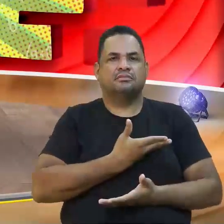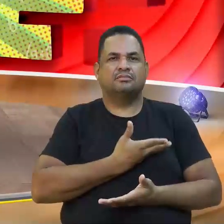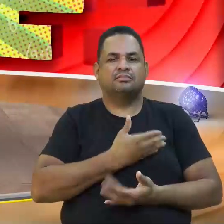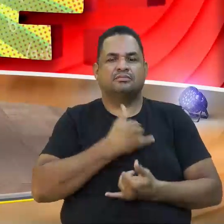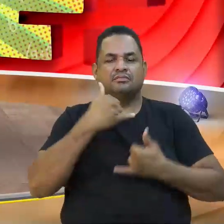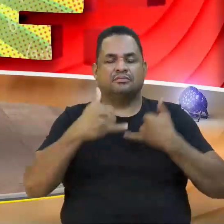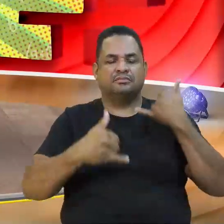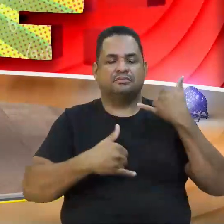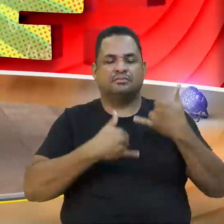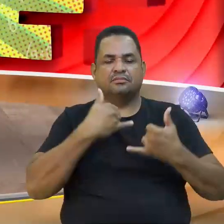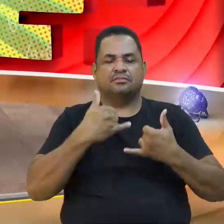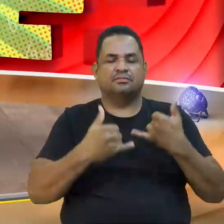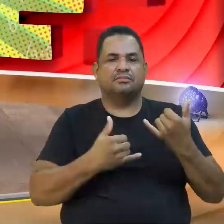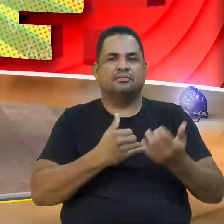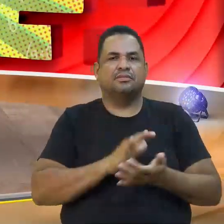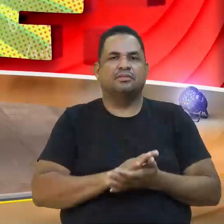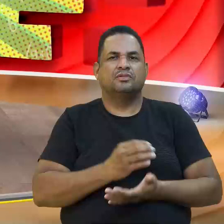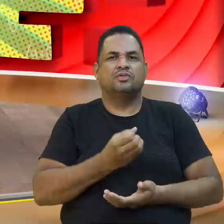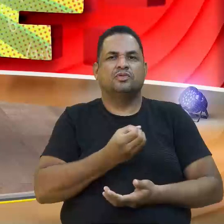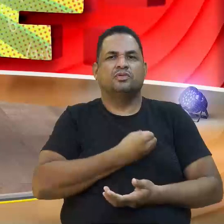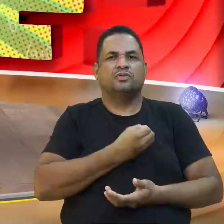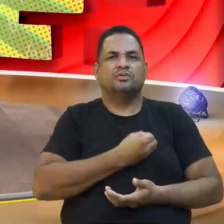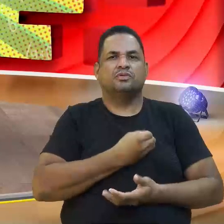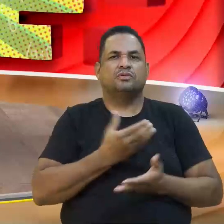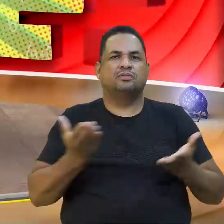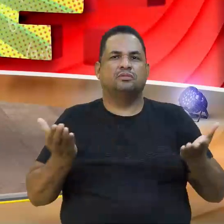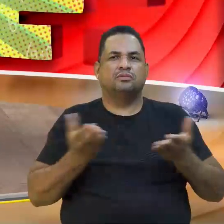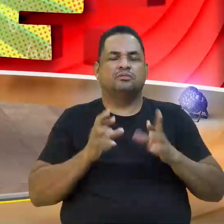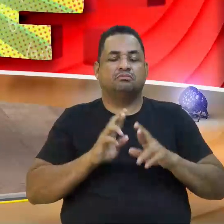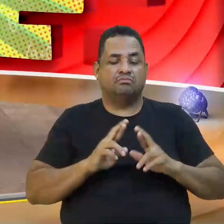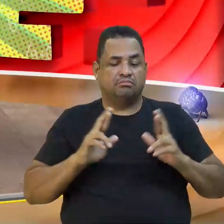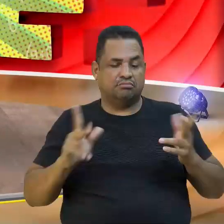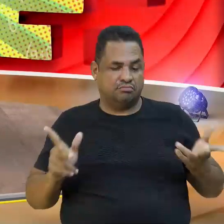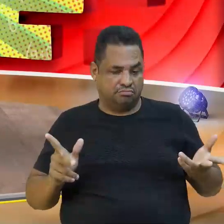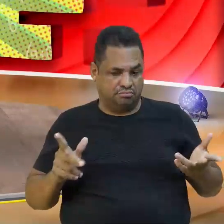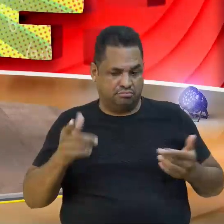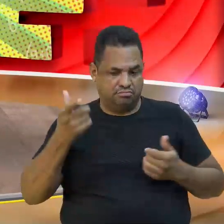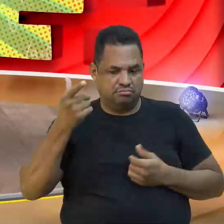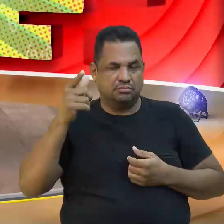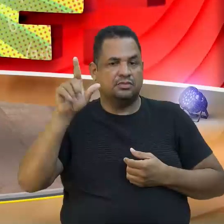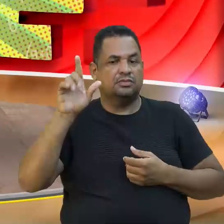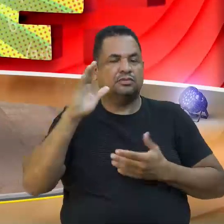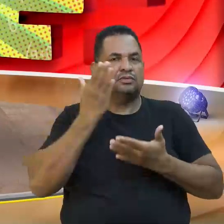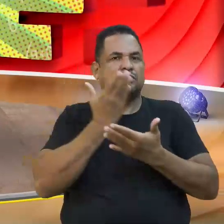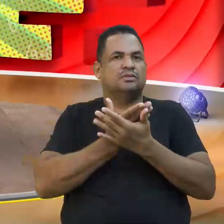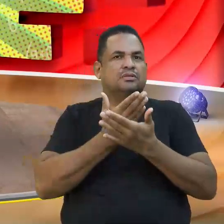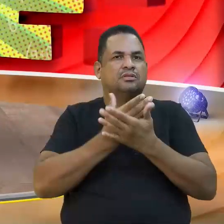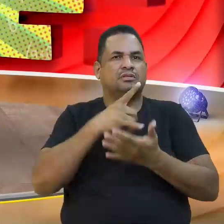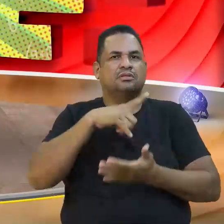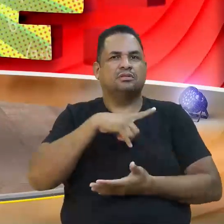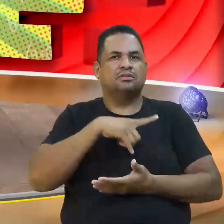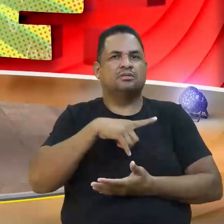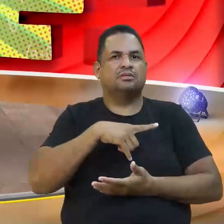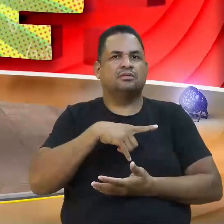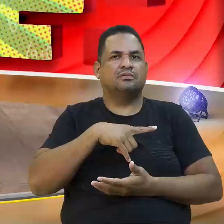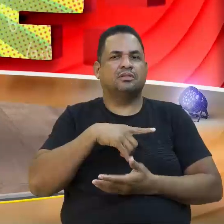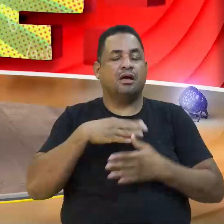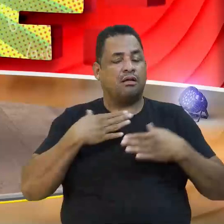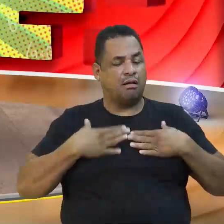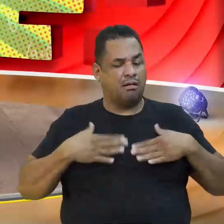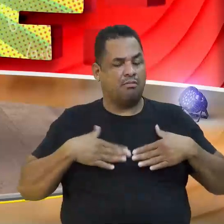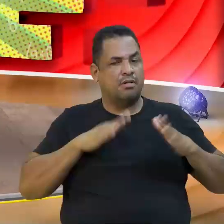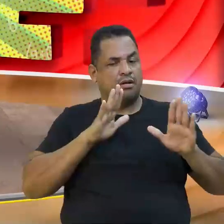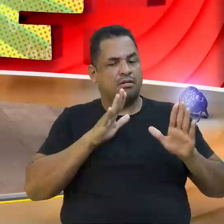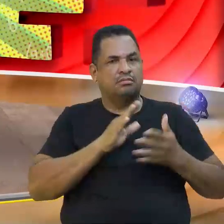os números. E hoje, Ó, diferentemente das outras aulas... mas nós temos também a perguntinha, né, do